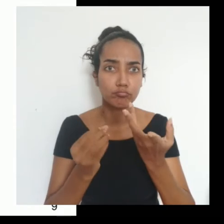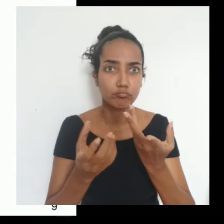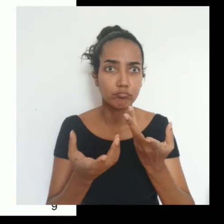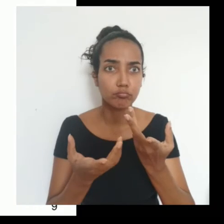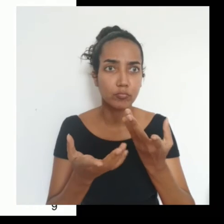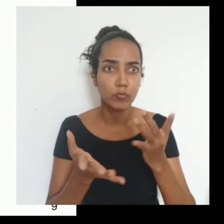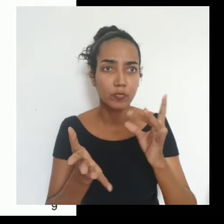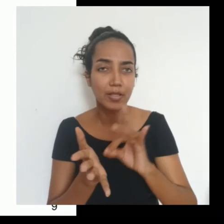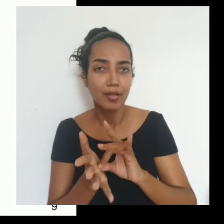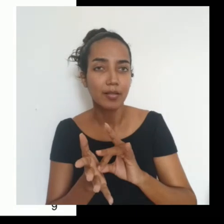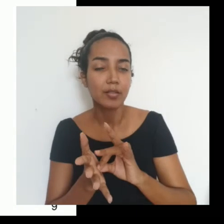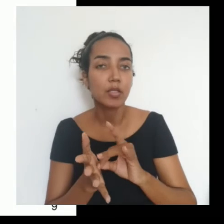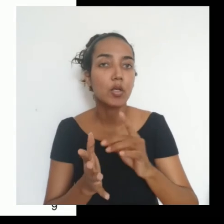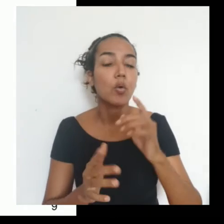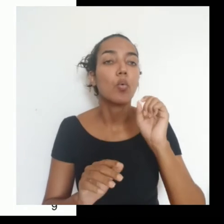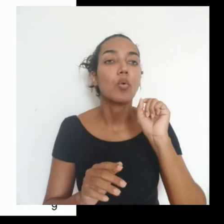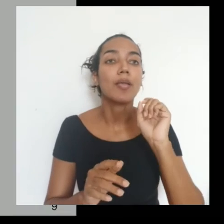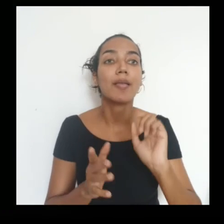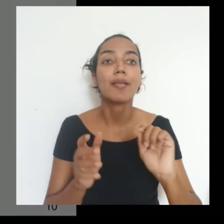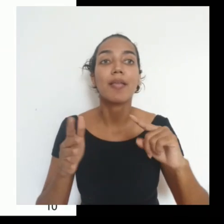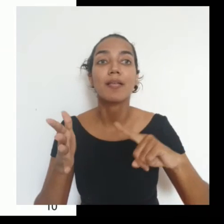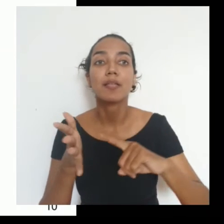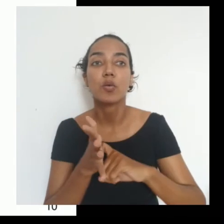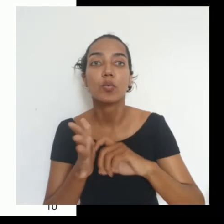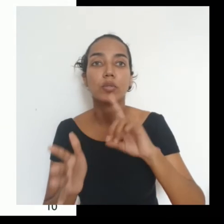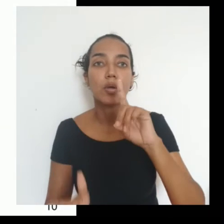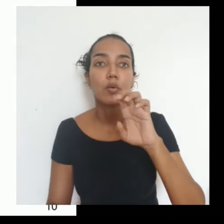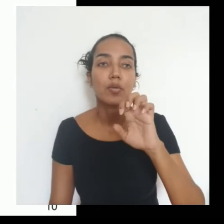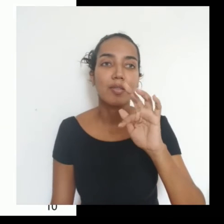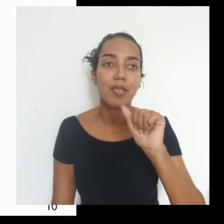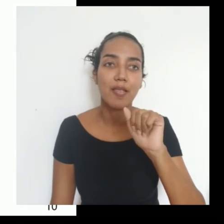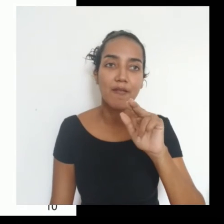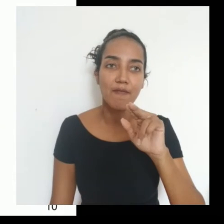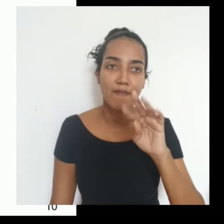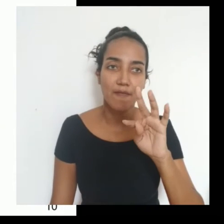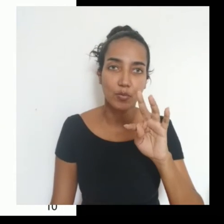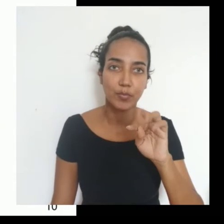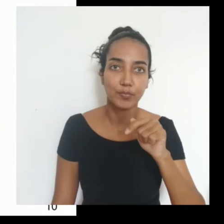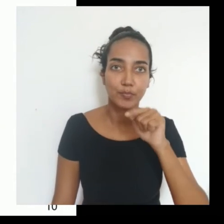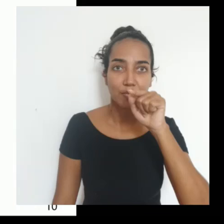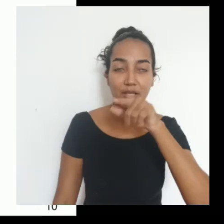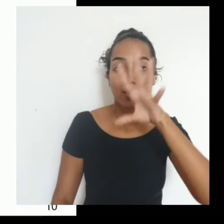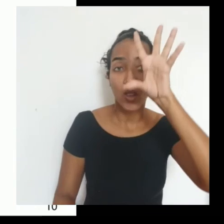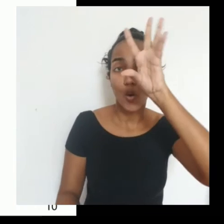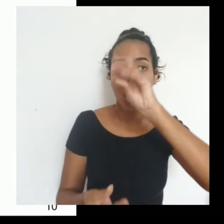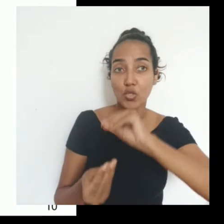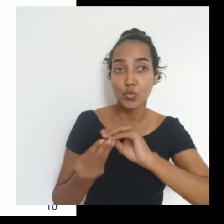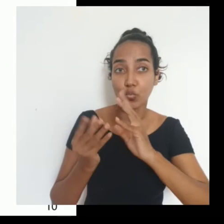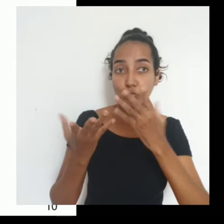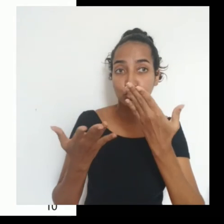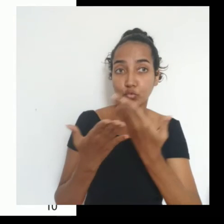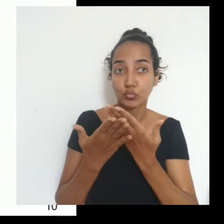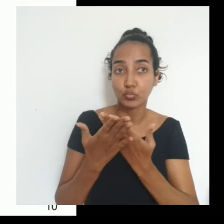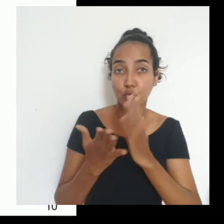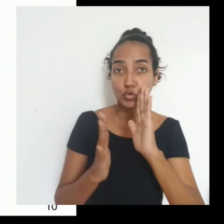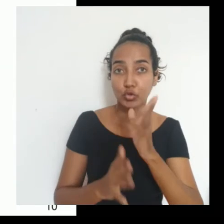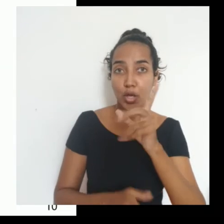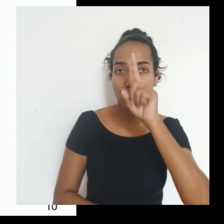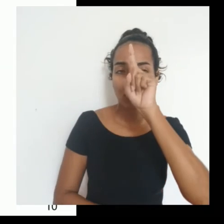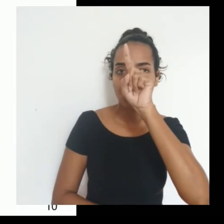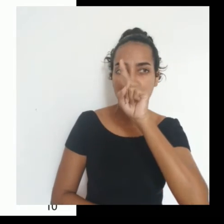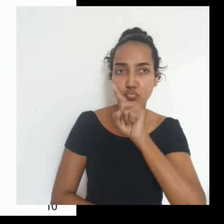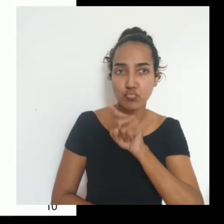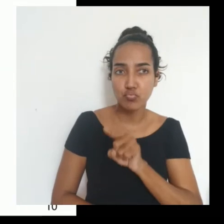tudo que a gente viu até agora, a gente falou de tipos primitivos e operadores, a gente falou do tipo string e do método toString. Para que serve o método? Para